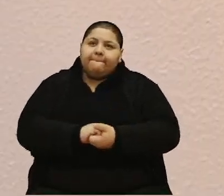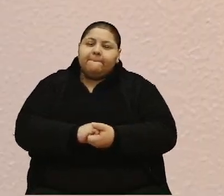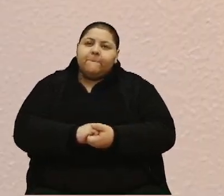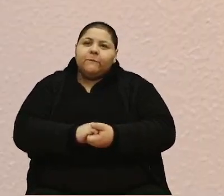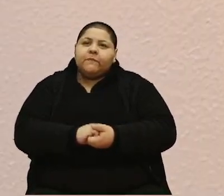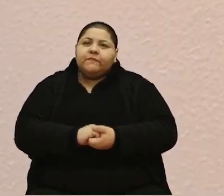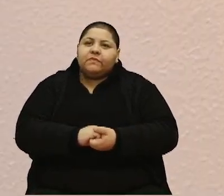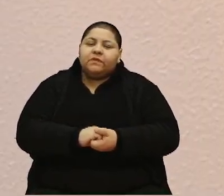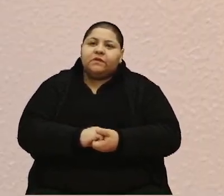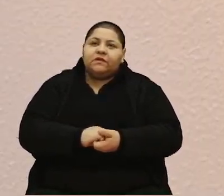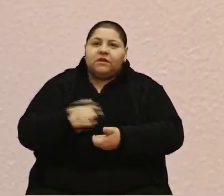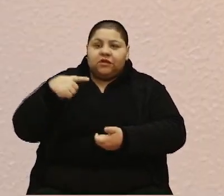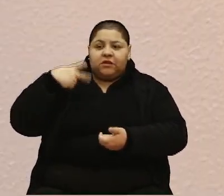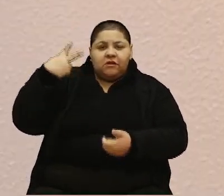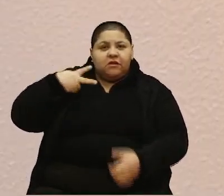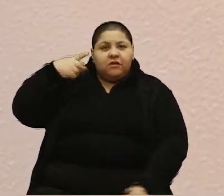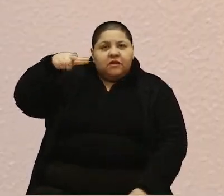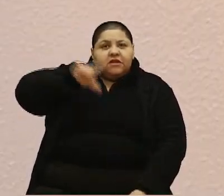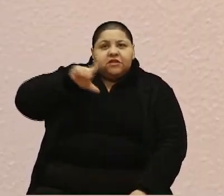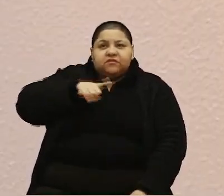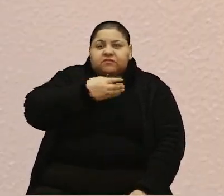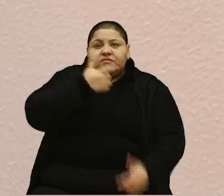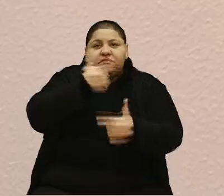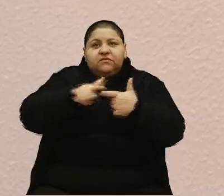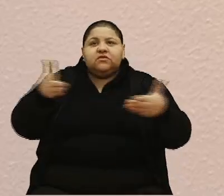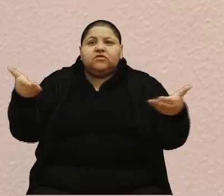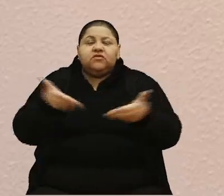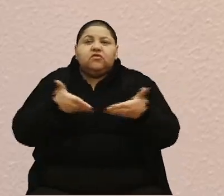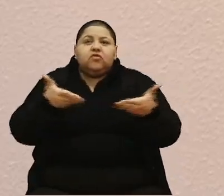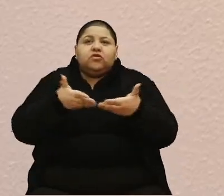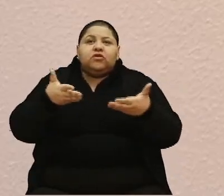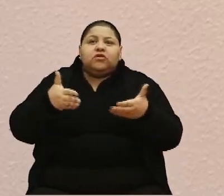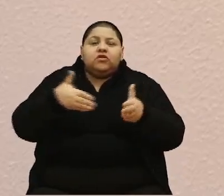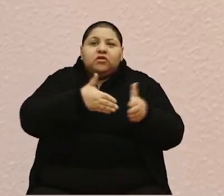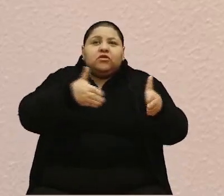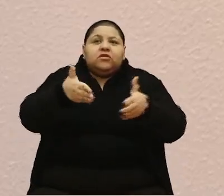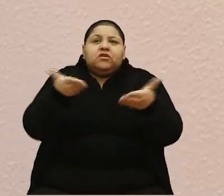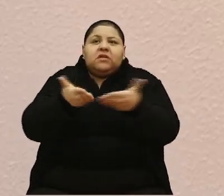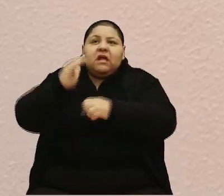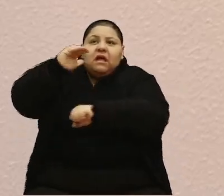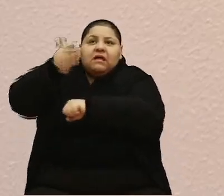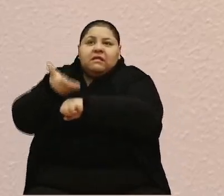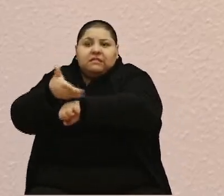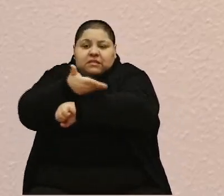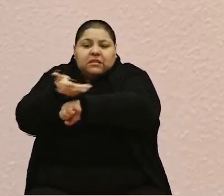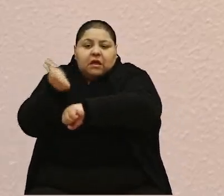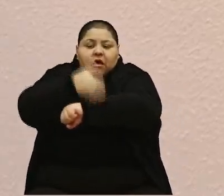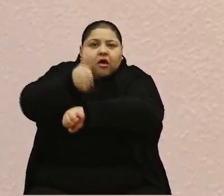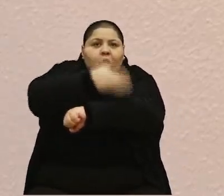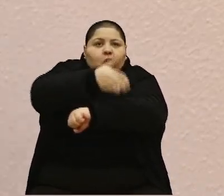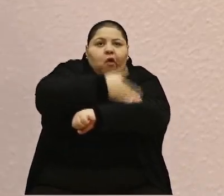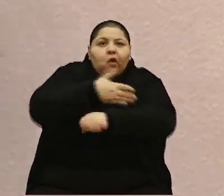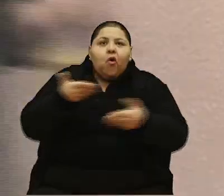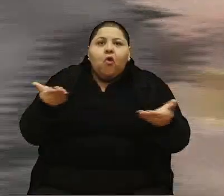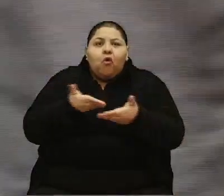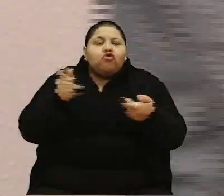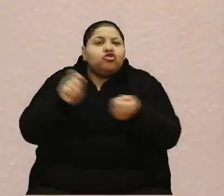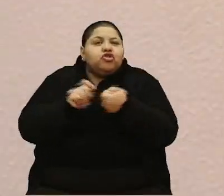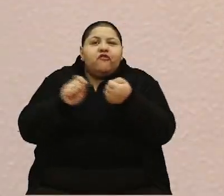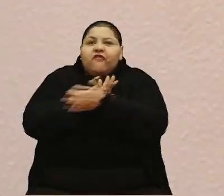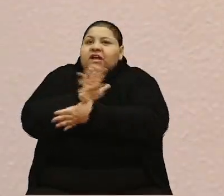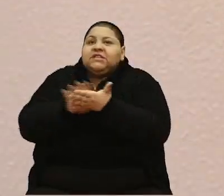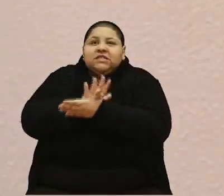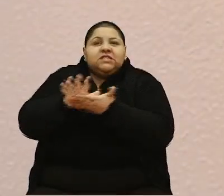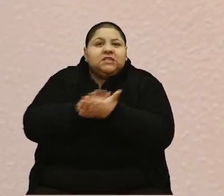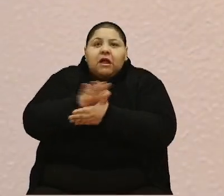Quando estava de vereador aqui, nós cheio de problemas hoje na Rota do Sol, ia lá tapar buraco. Hoje não faz uma manifestação para